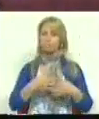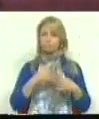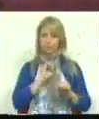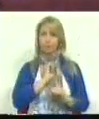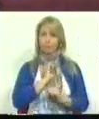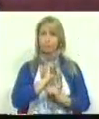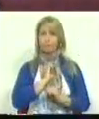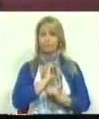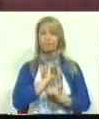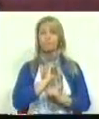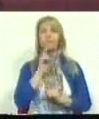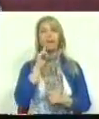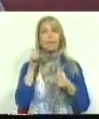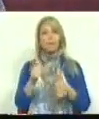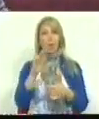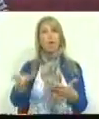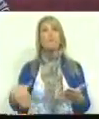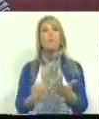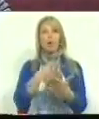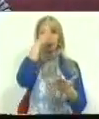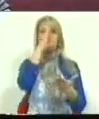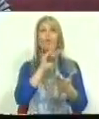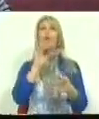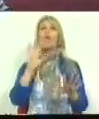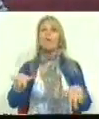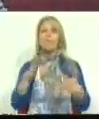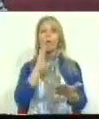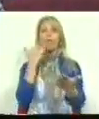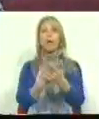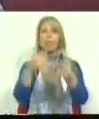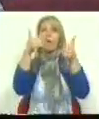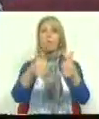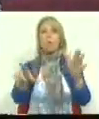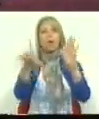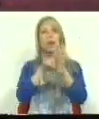proposta do Governo possa sair uma boa lei do Parlamento. Muito obrigada.